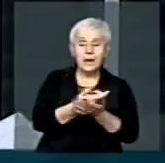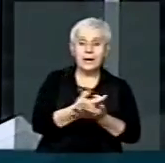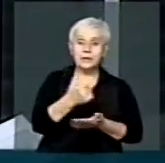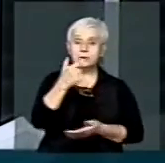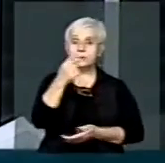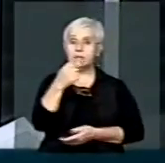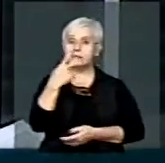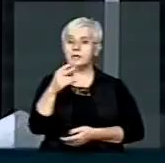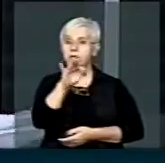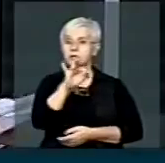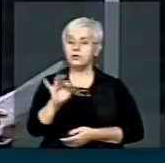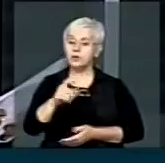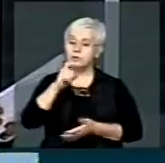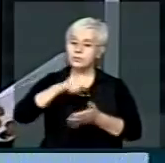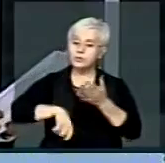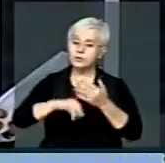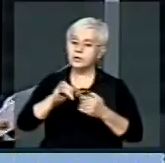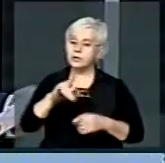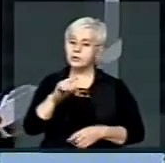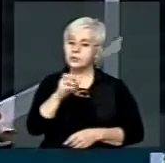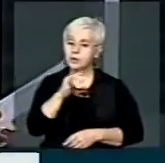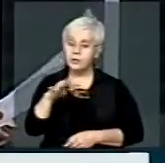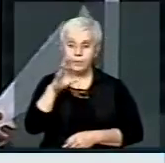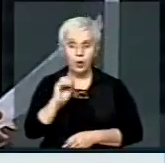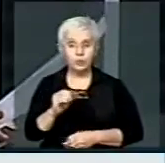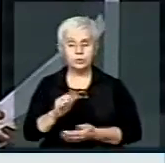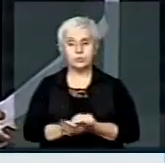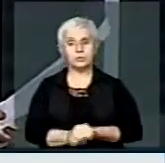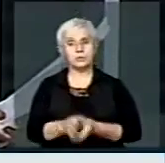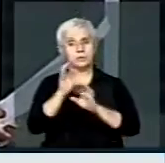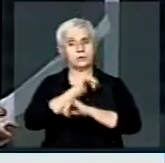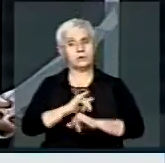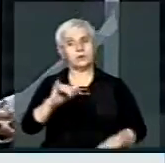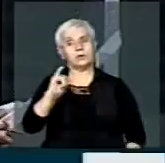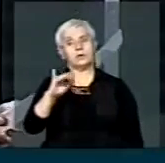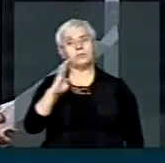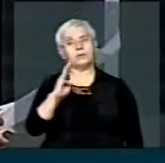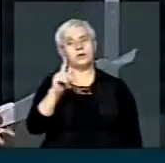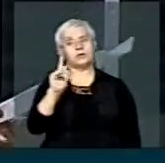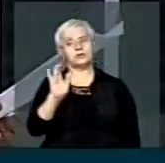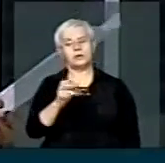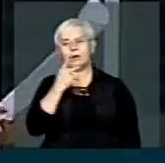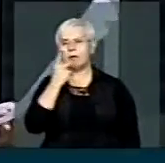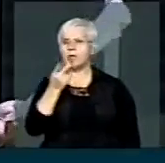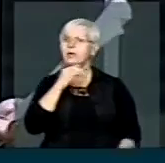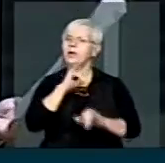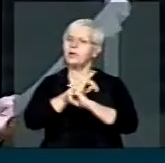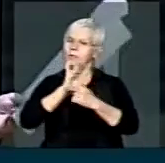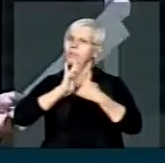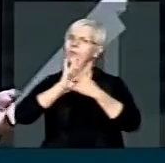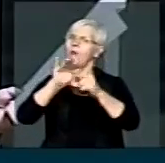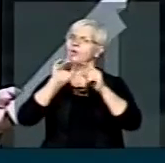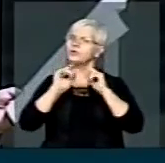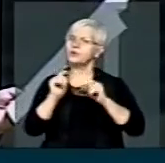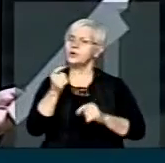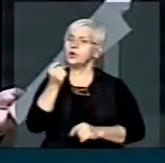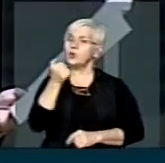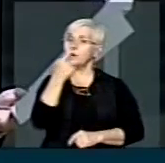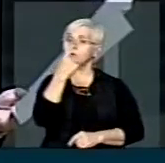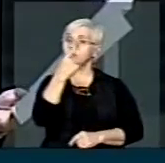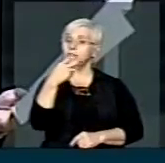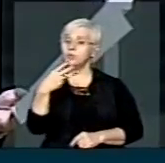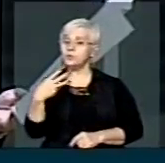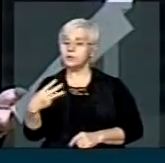72% de impostos. E os dados do IBGE revelam que quase